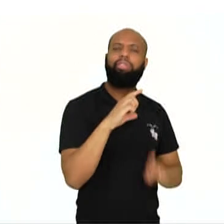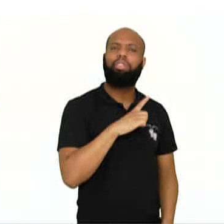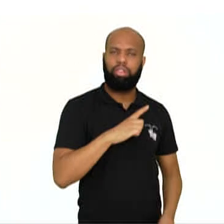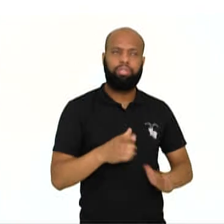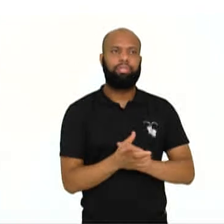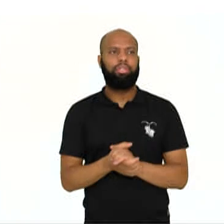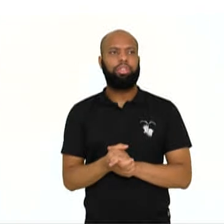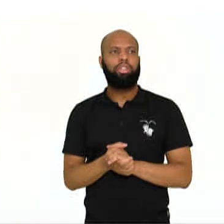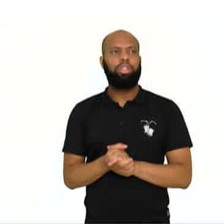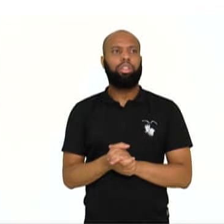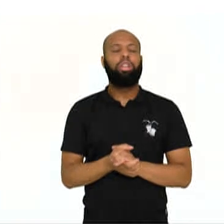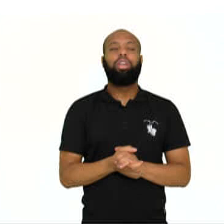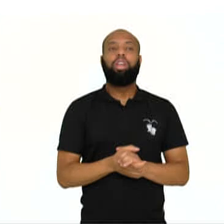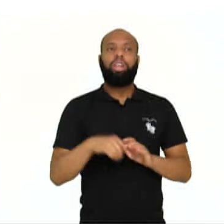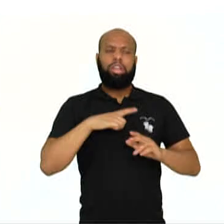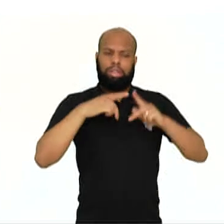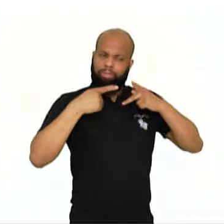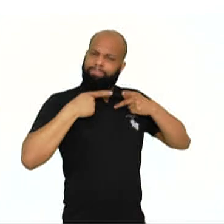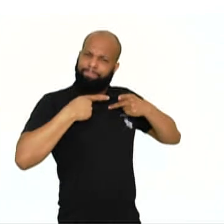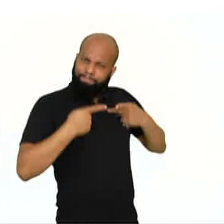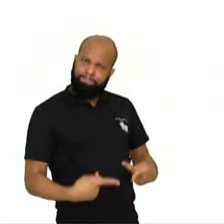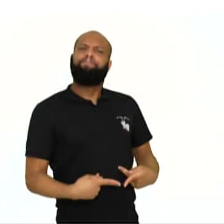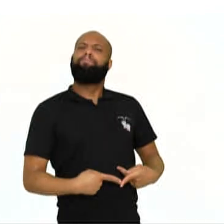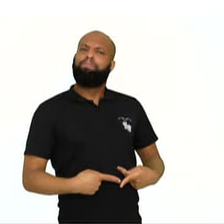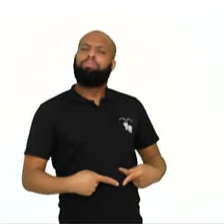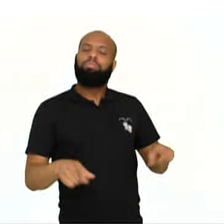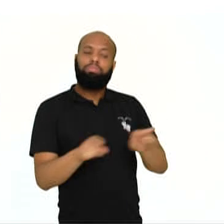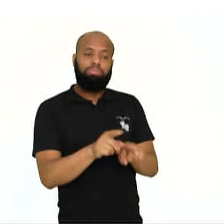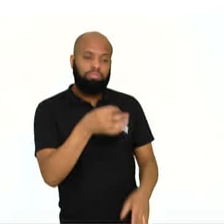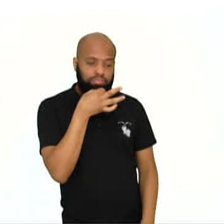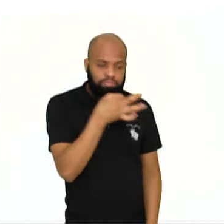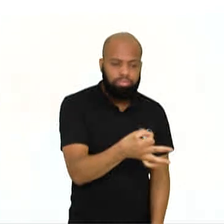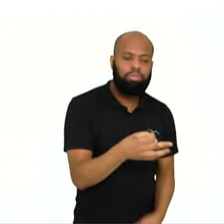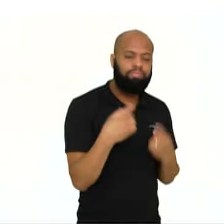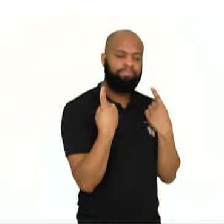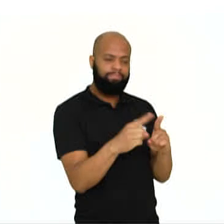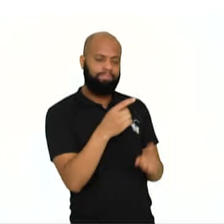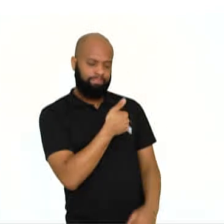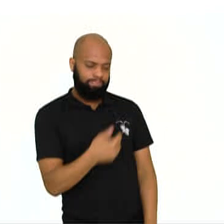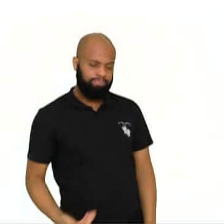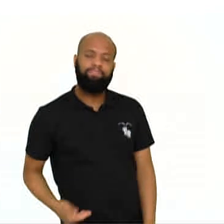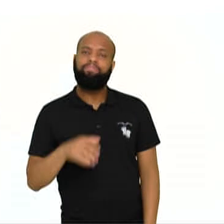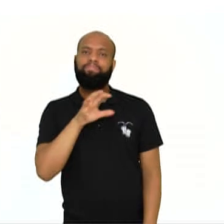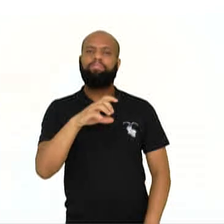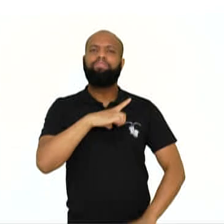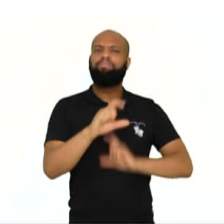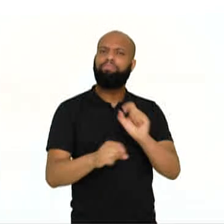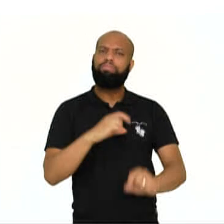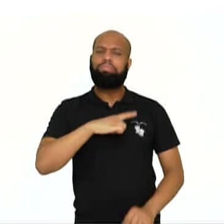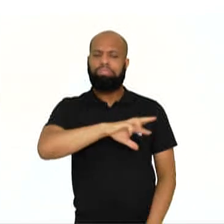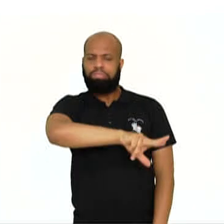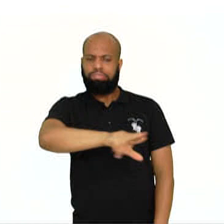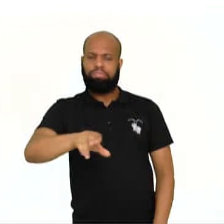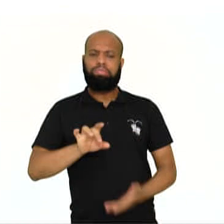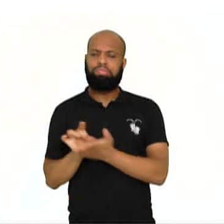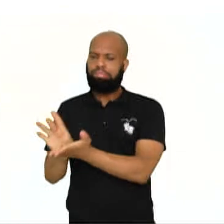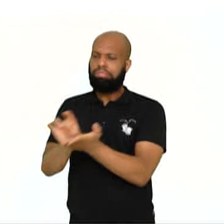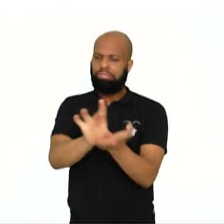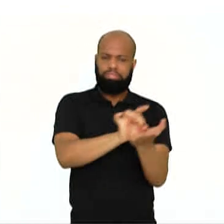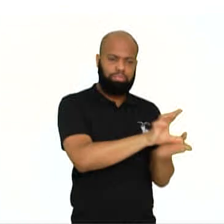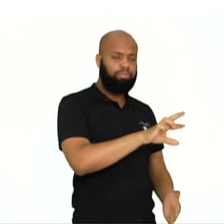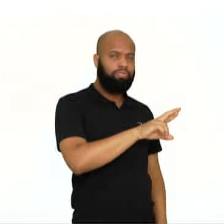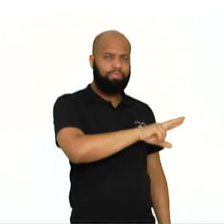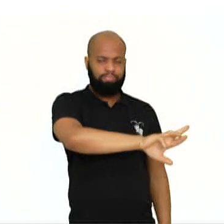conhecimento. Adotava posturas radicais e de crítica ao governo, e isso lhe rendeu múltiplas expulsões